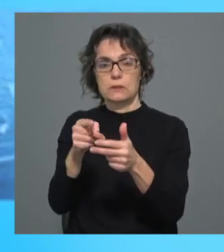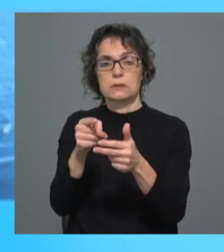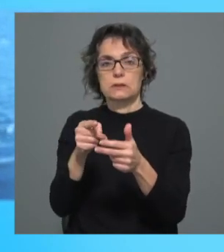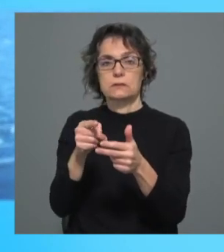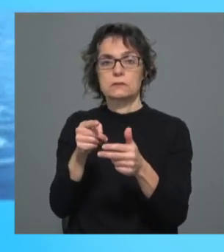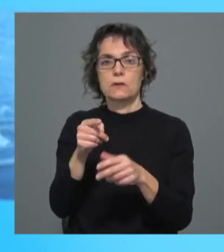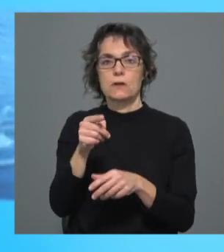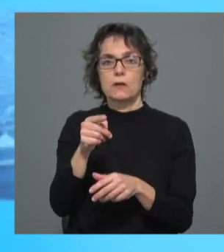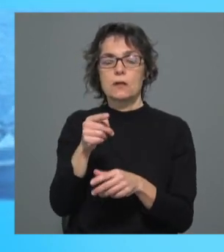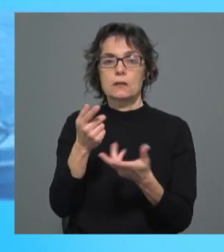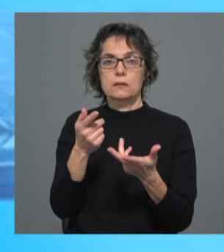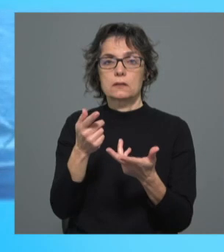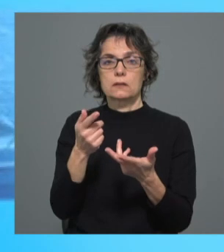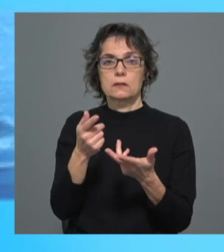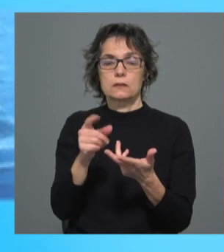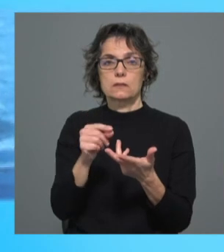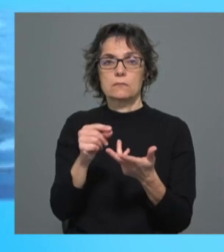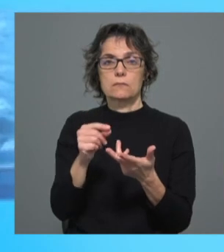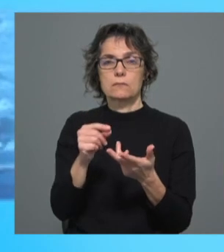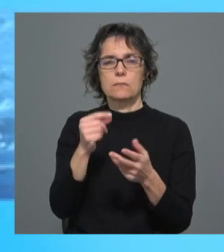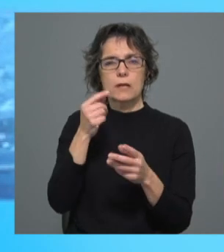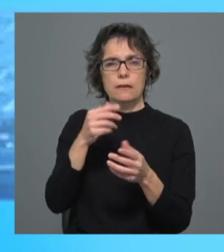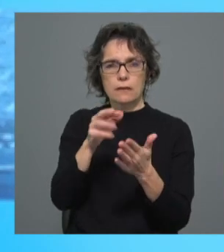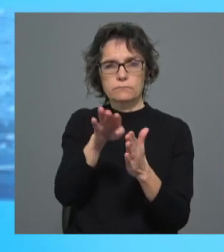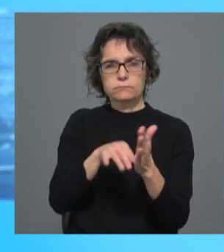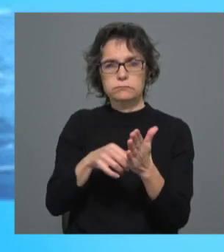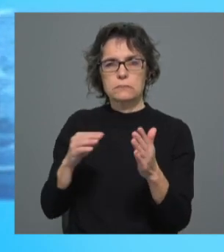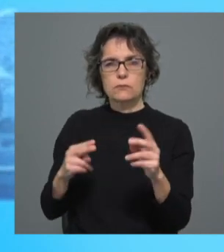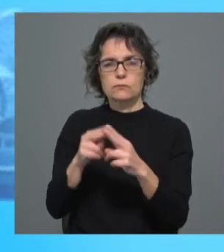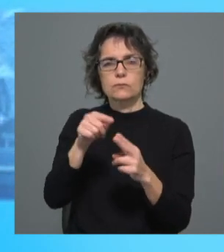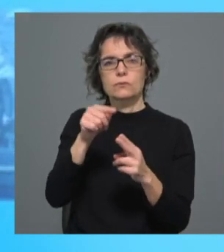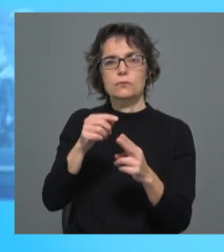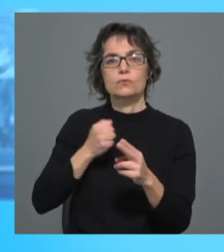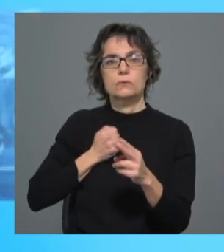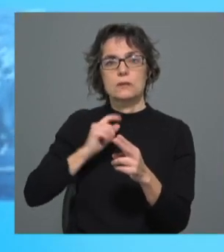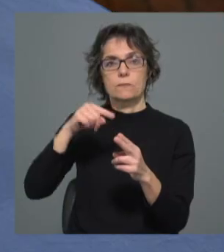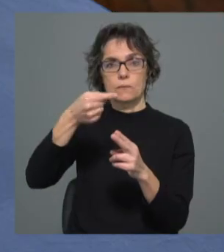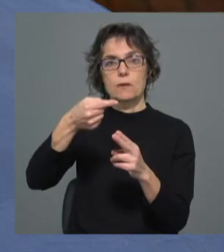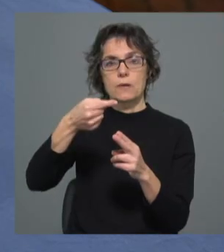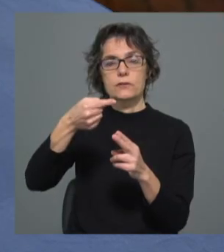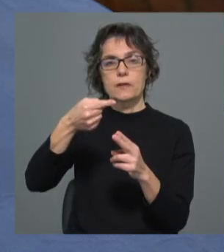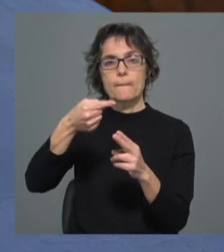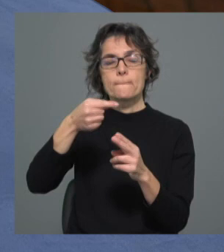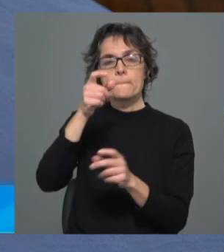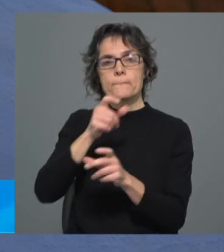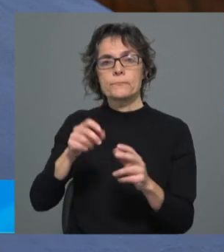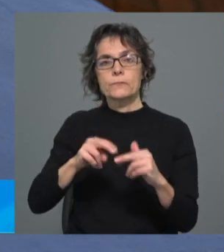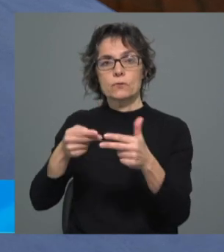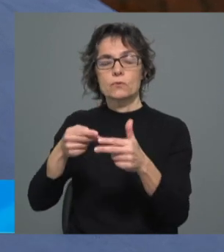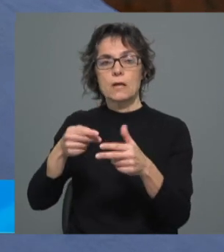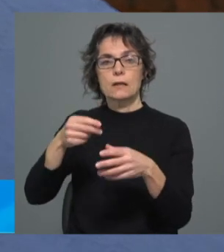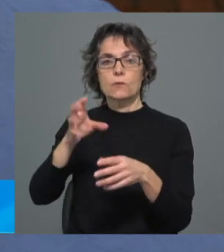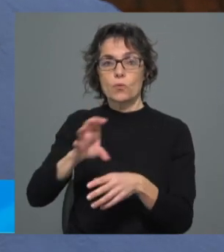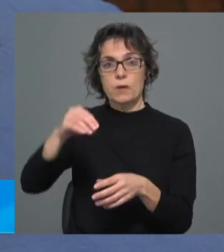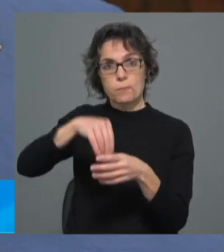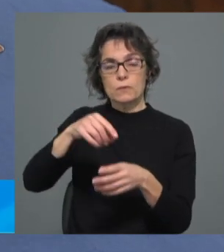se faz sentir. Há um encontro previsto também para sábado, amanhã, um encontro com os deslocados internos, e há também